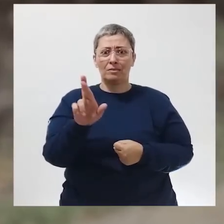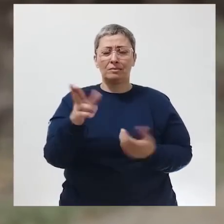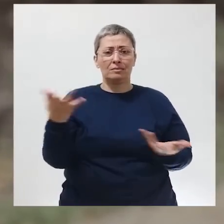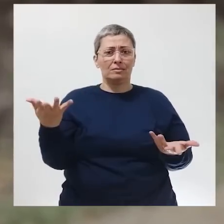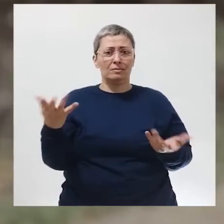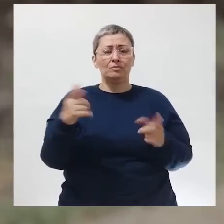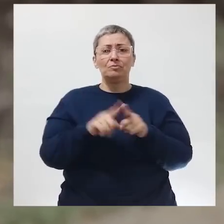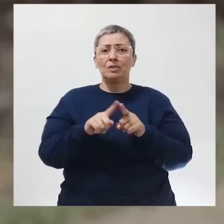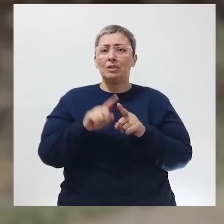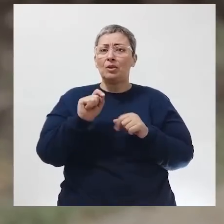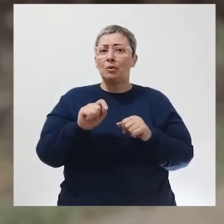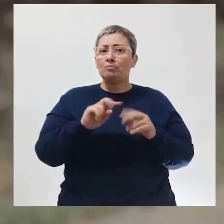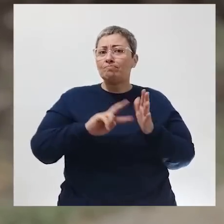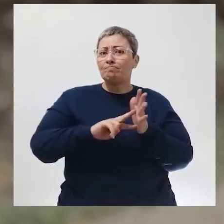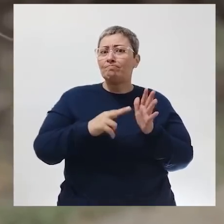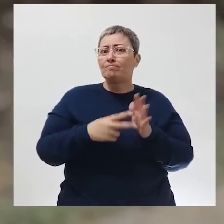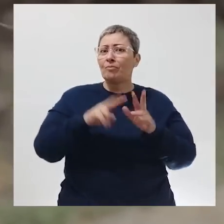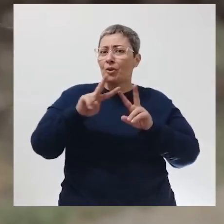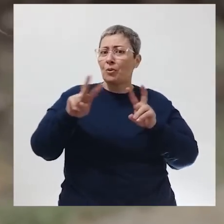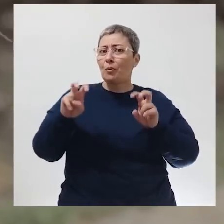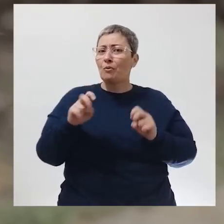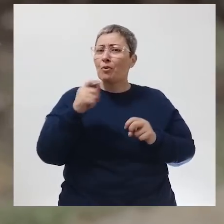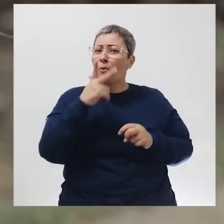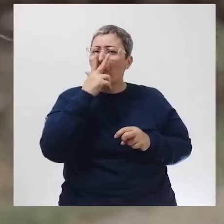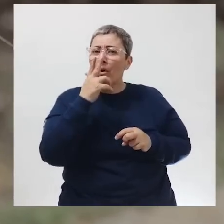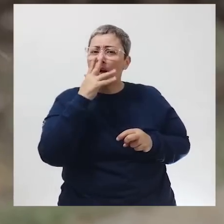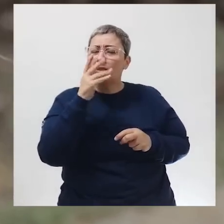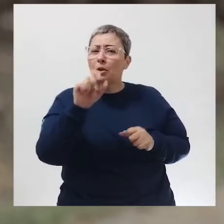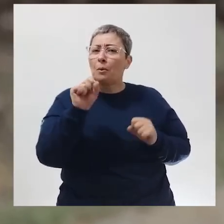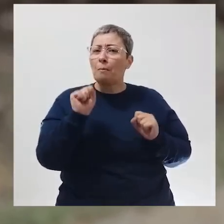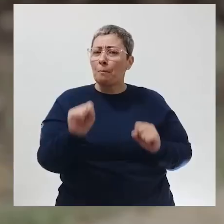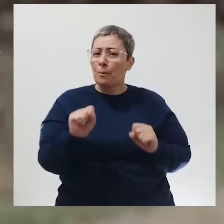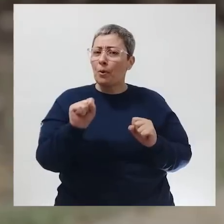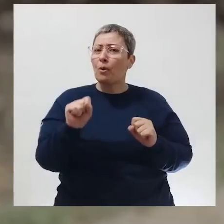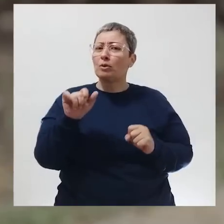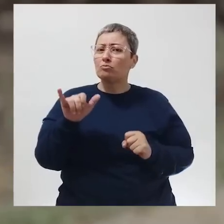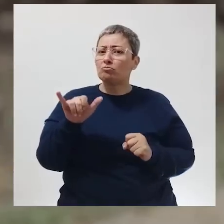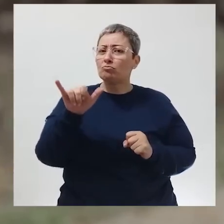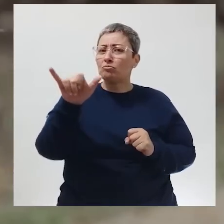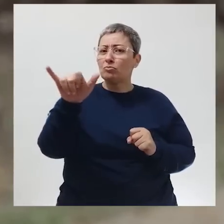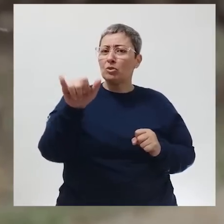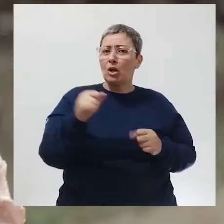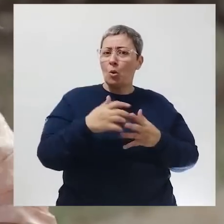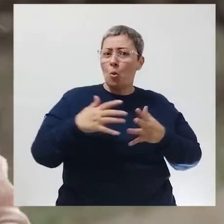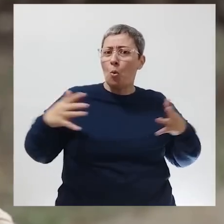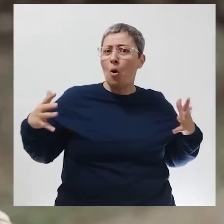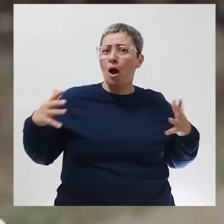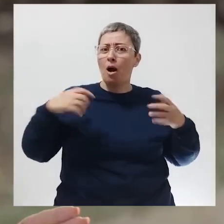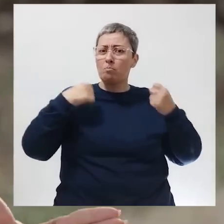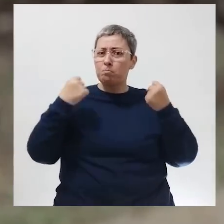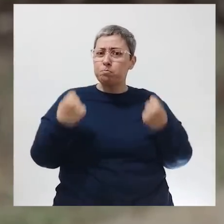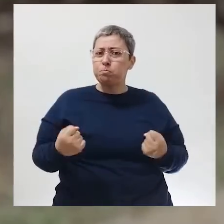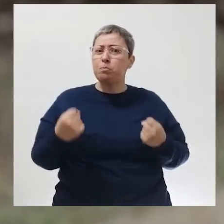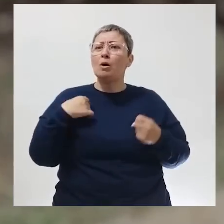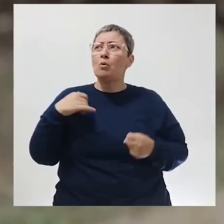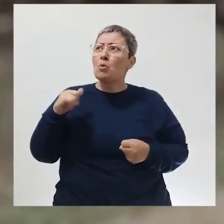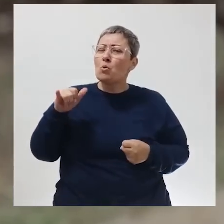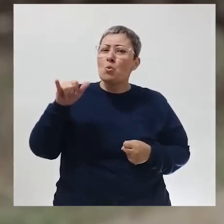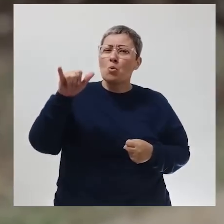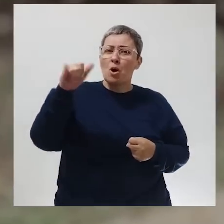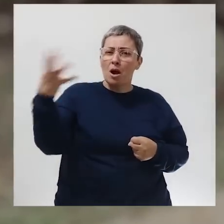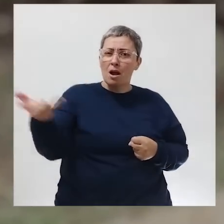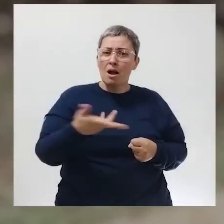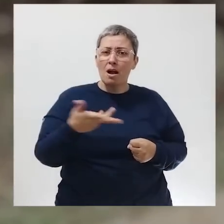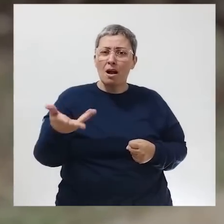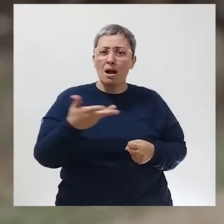mais pesado que o ar. E por falar nisso, o que vocês acham que possibilita que esse veículo tão grande e pesado